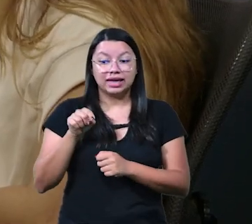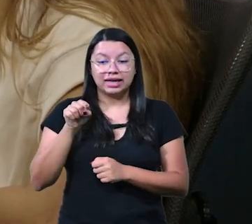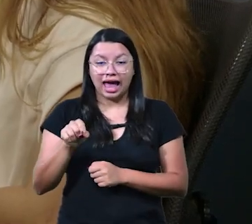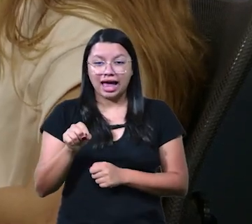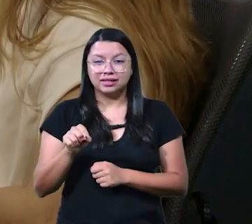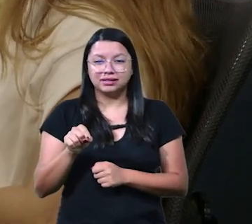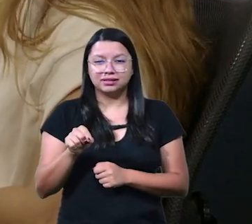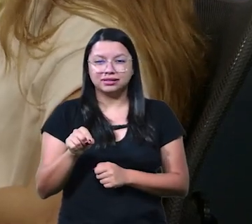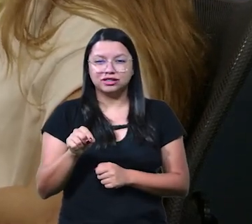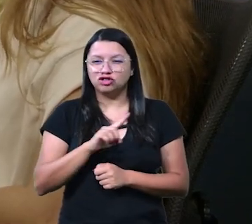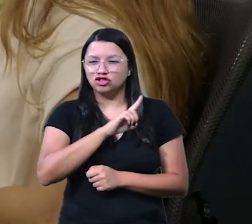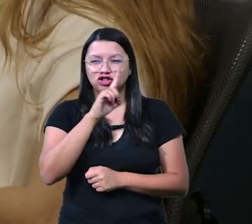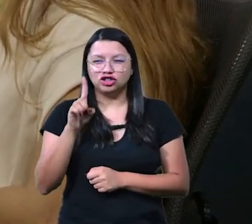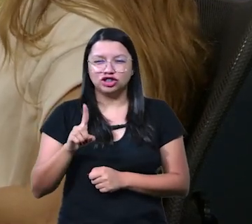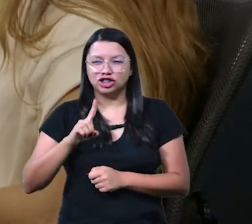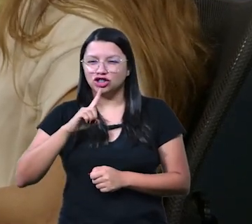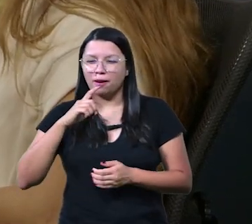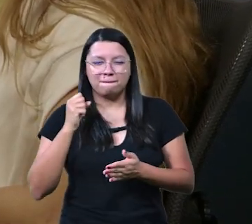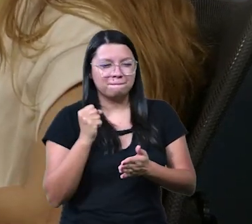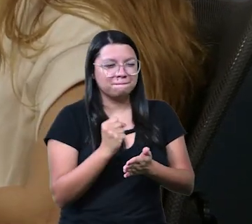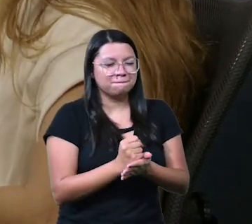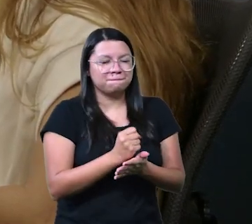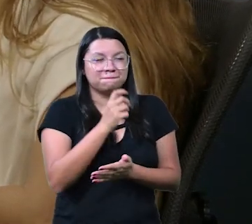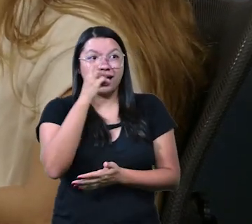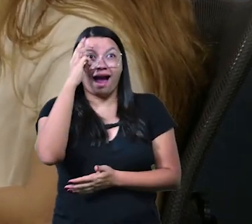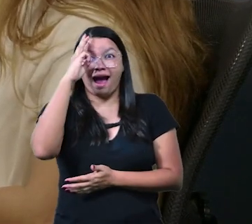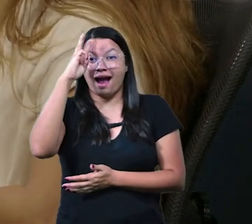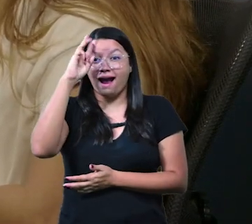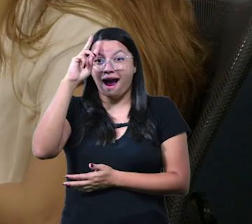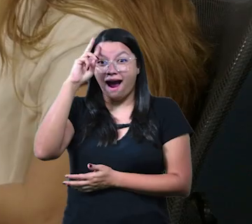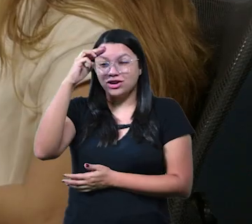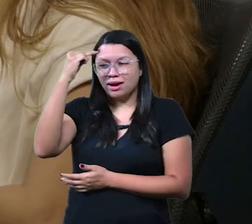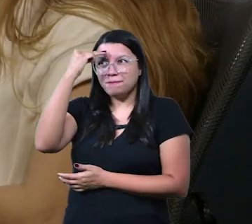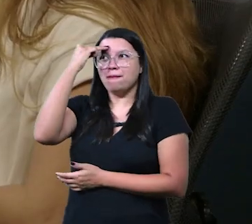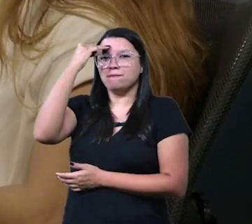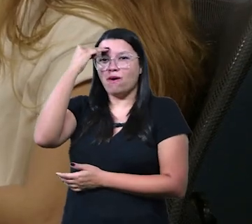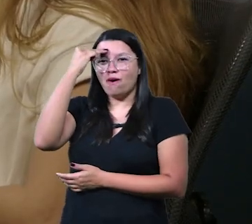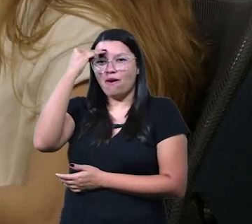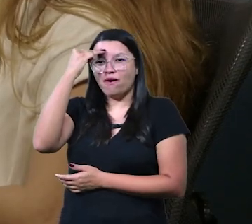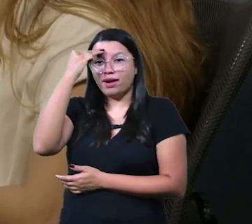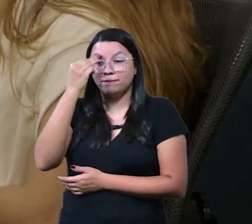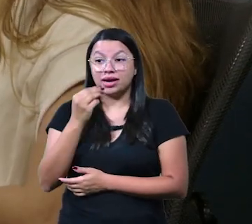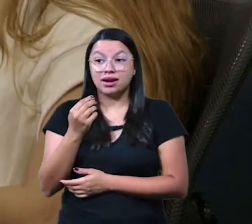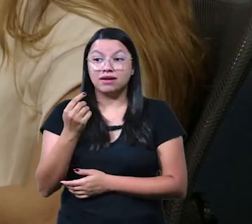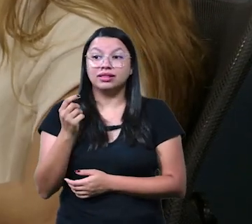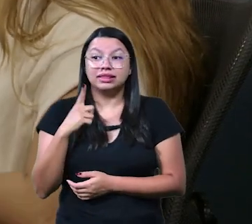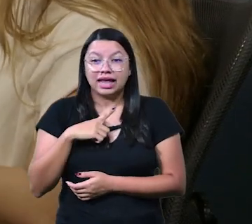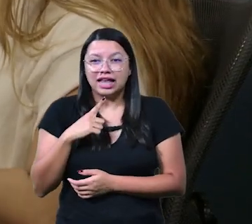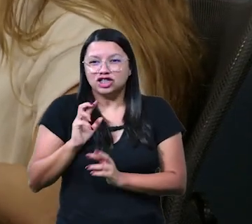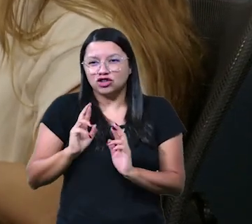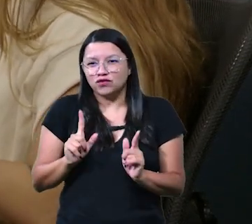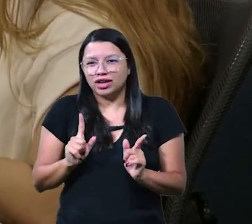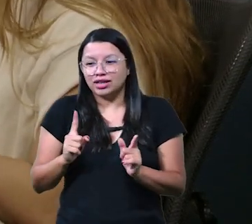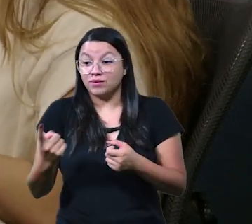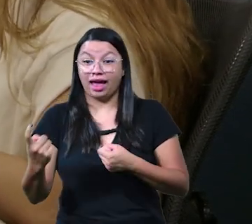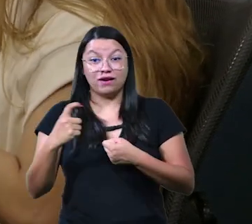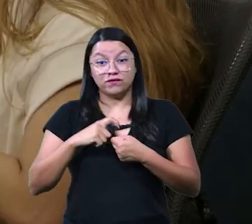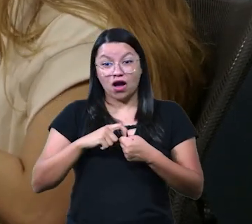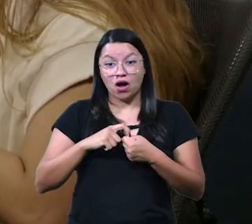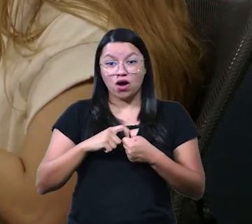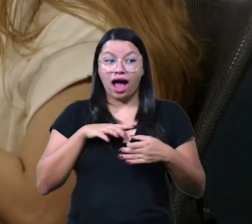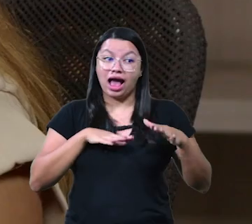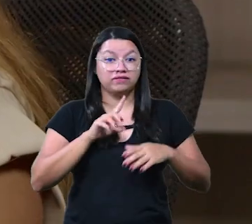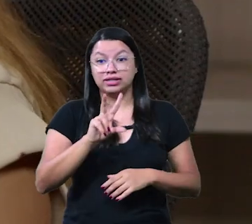seja marcante para aquela pessoa, que tem esse diferencial, que ele volte. Às vezes não, às vezes você tem uma